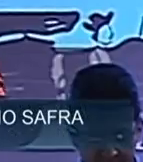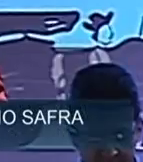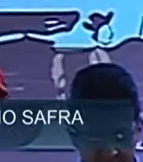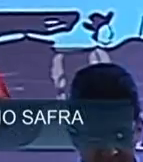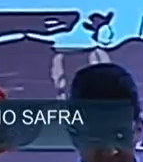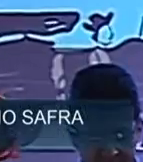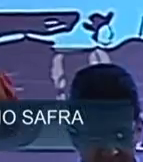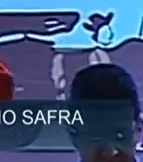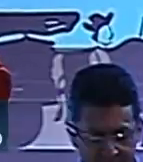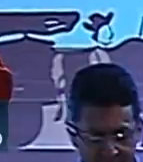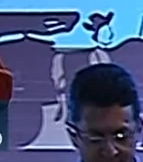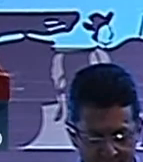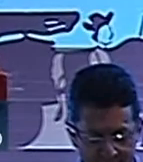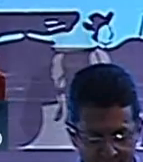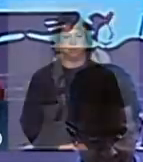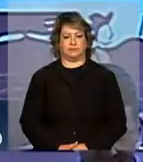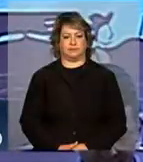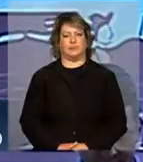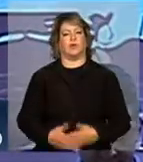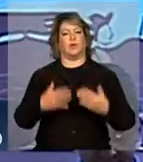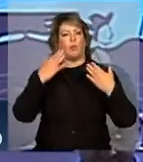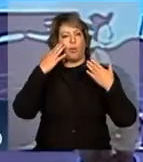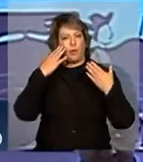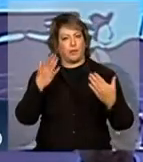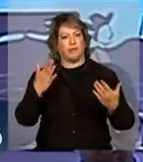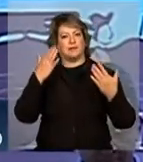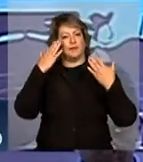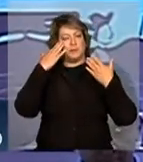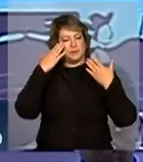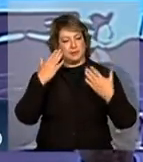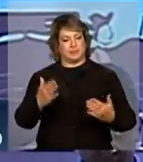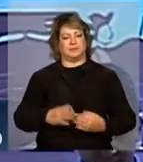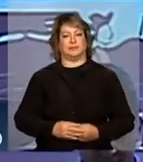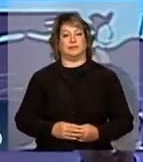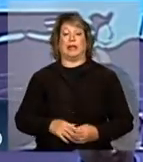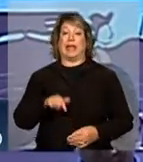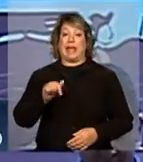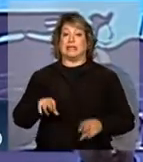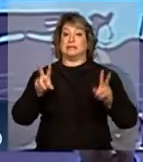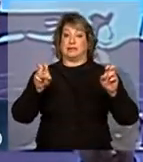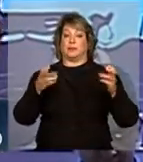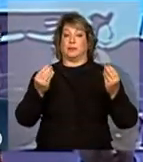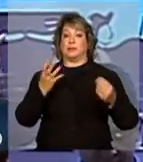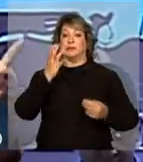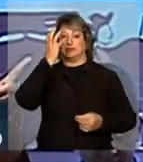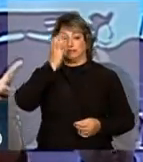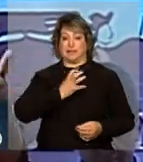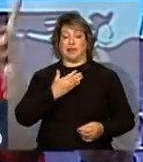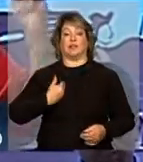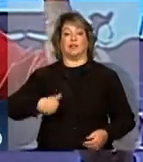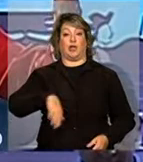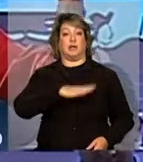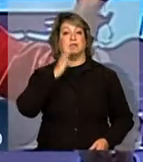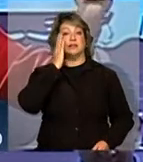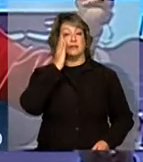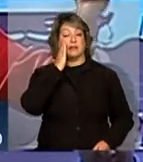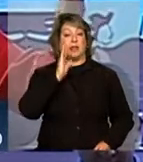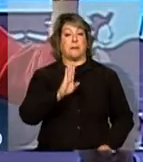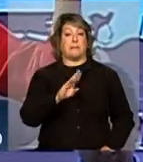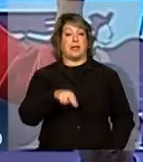Obrigada, gente, obrigada. Obrigada. Essa questão é uma questão séria. A gente sabe que